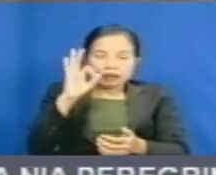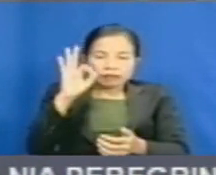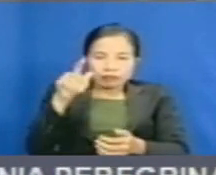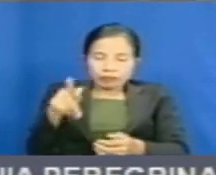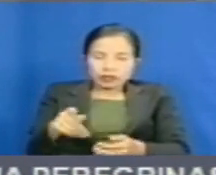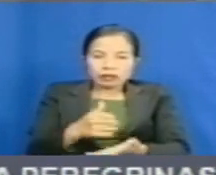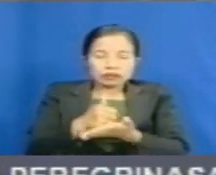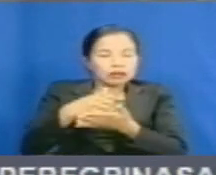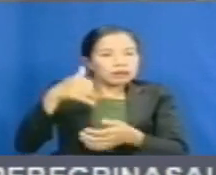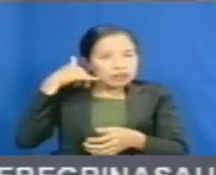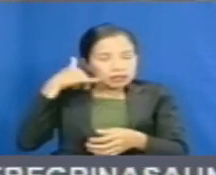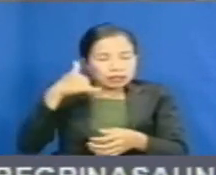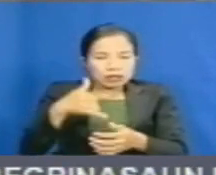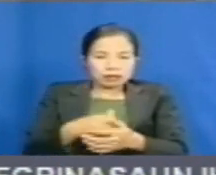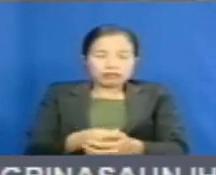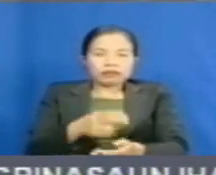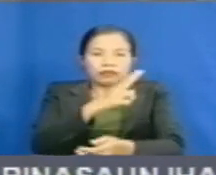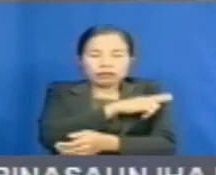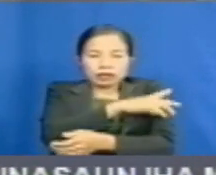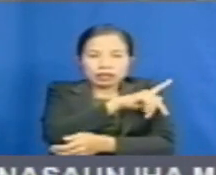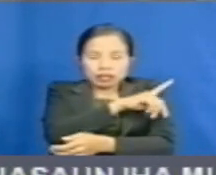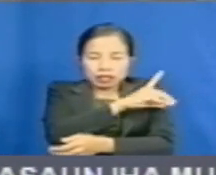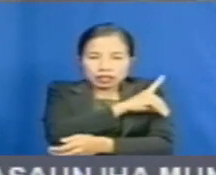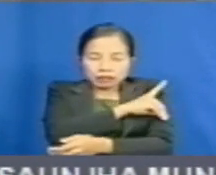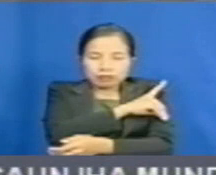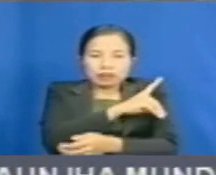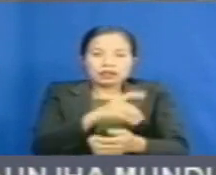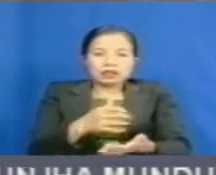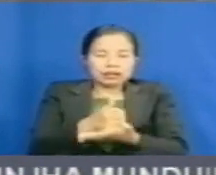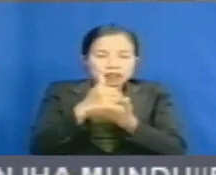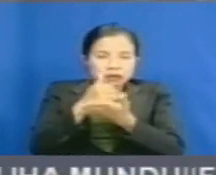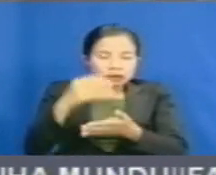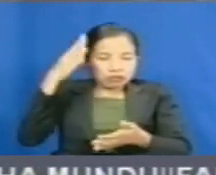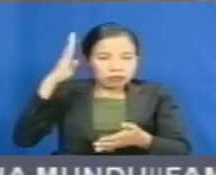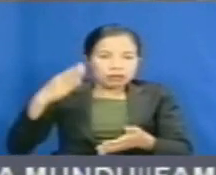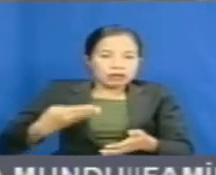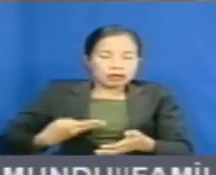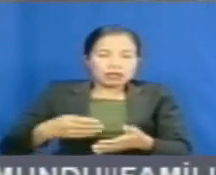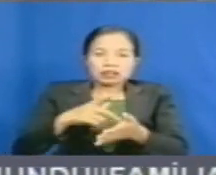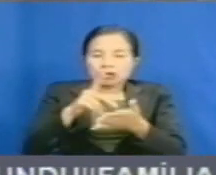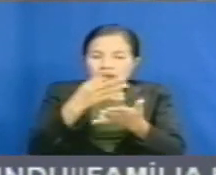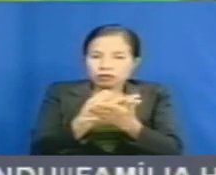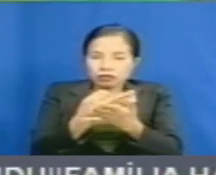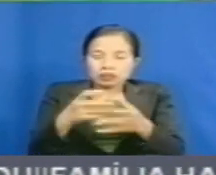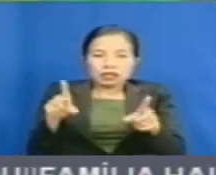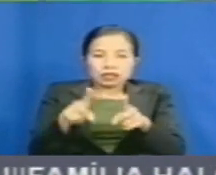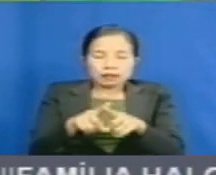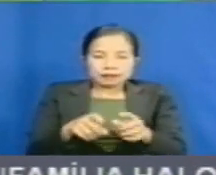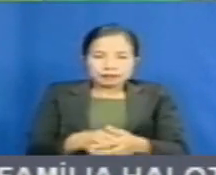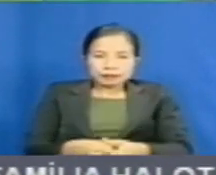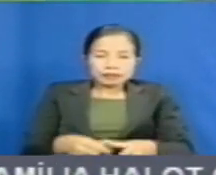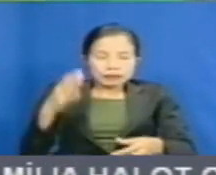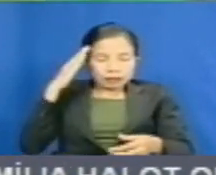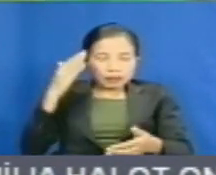o UNDP será apoio Powerbank, o UN Humanos ajuda para pagamento será no IBM liga ou publicidade. Po Hanoi